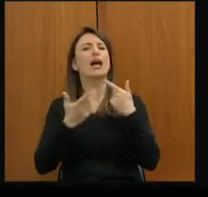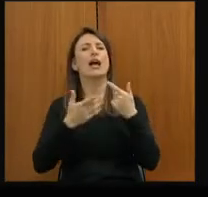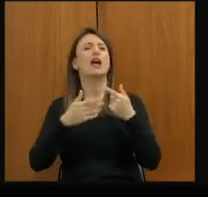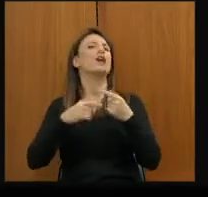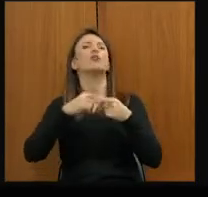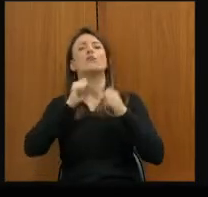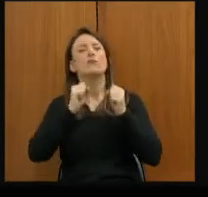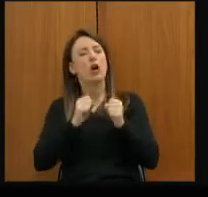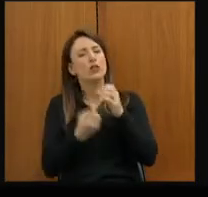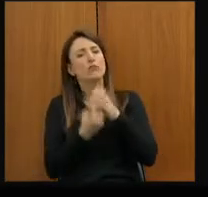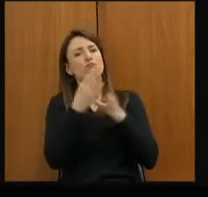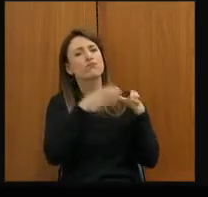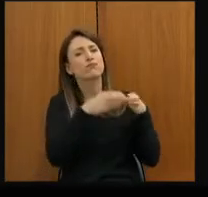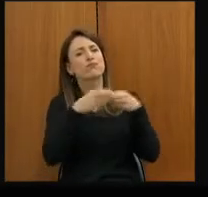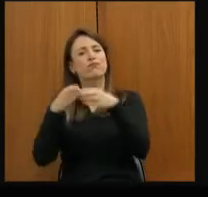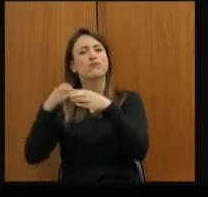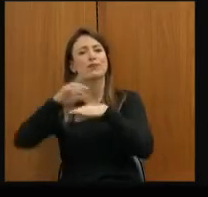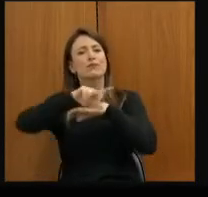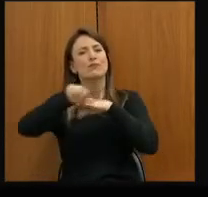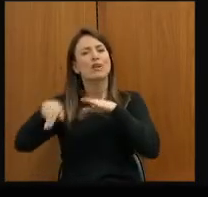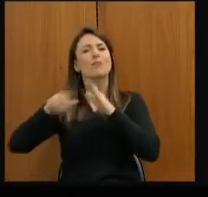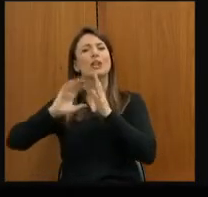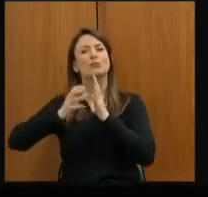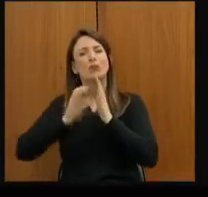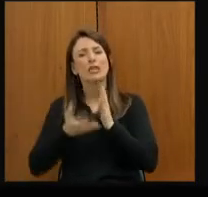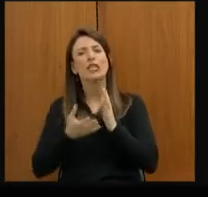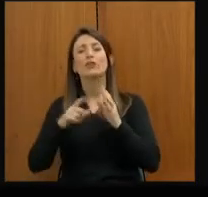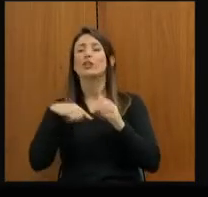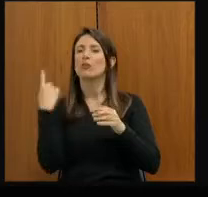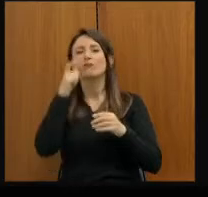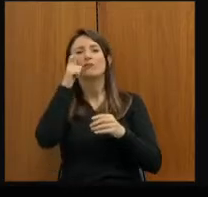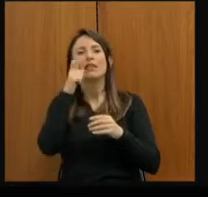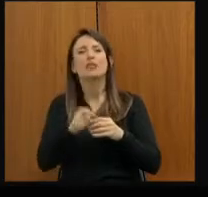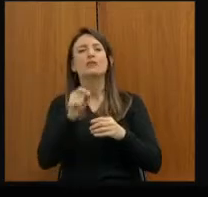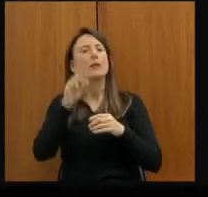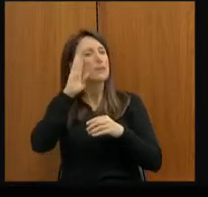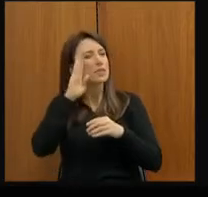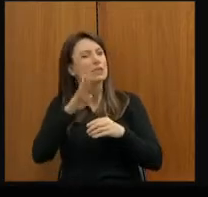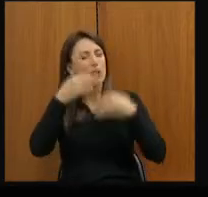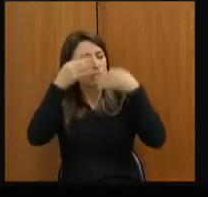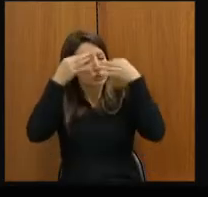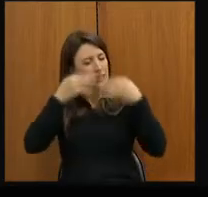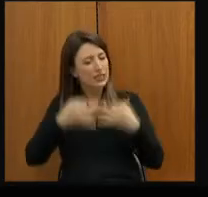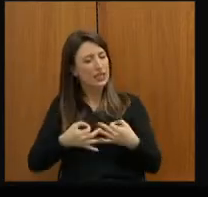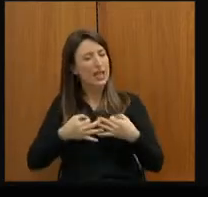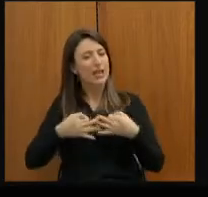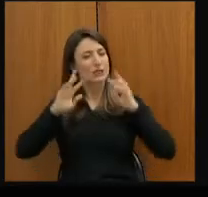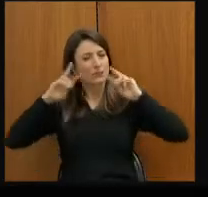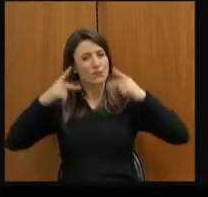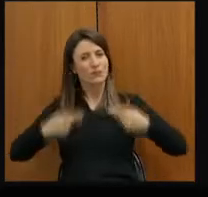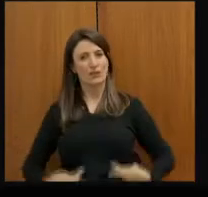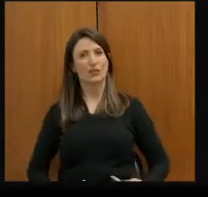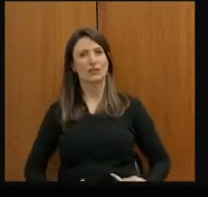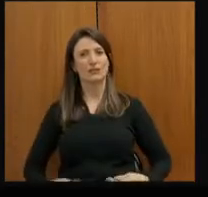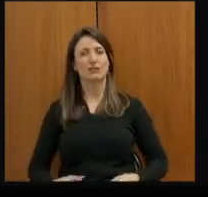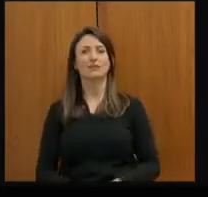nos interessa sobremaneira a dignidade da pessoa humana pode passar por favor